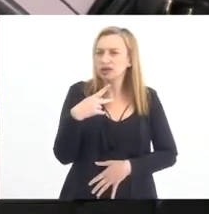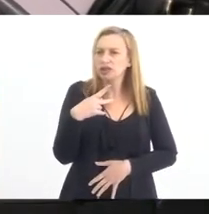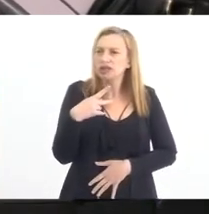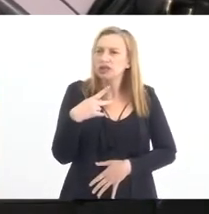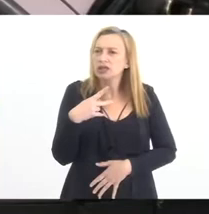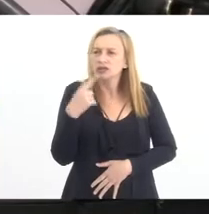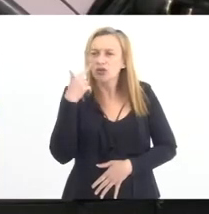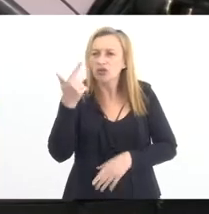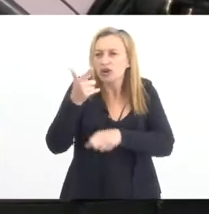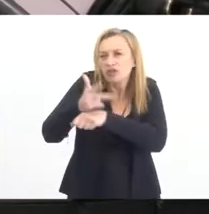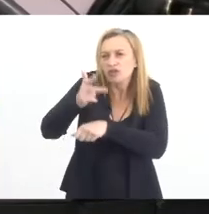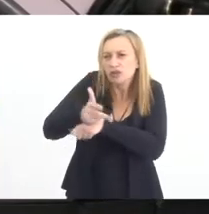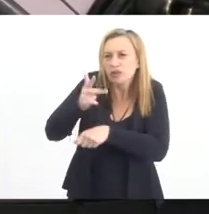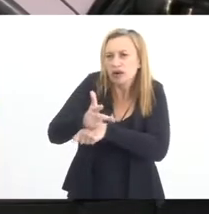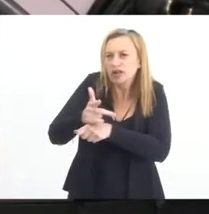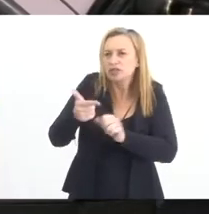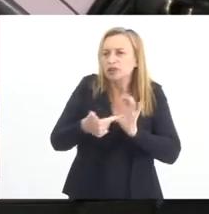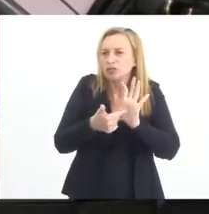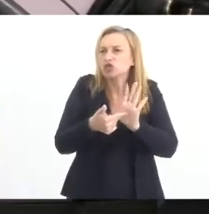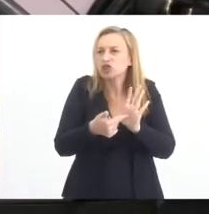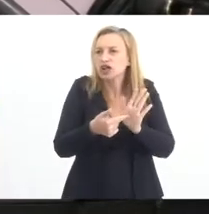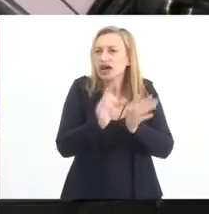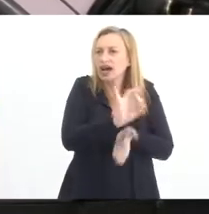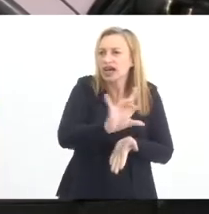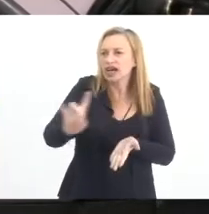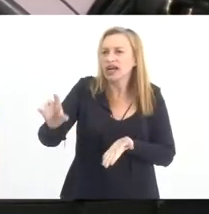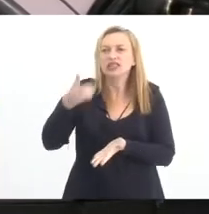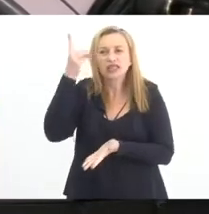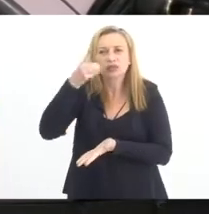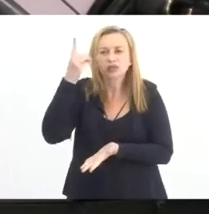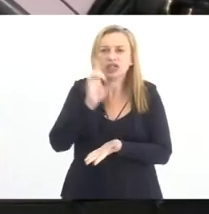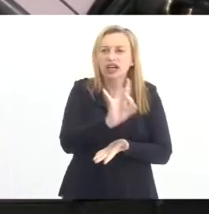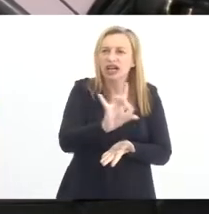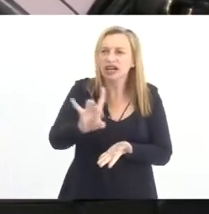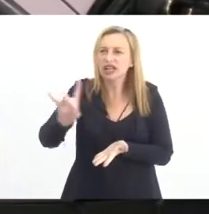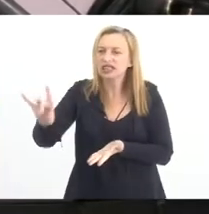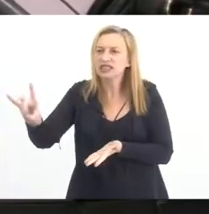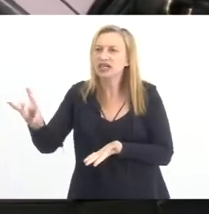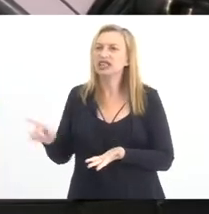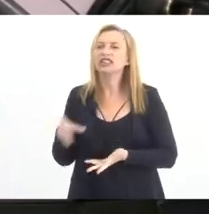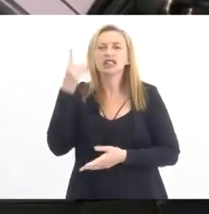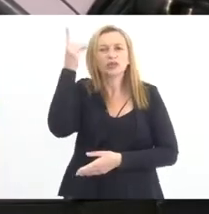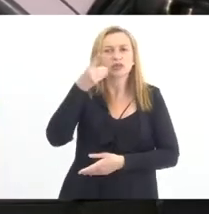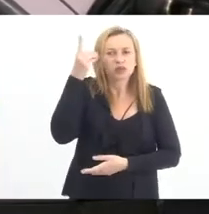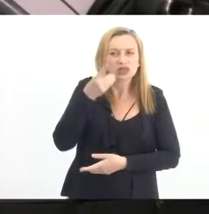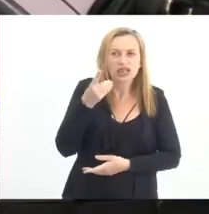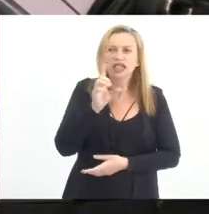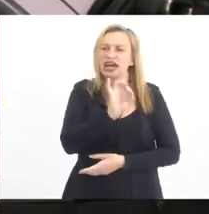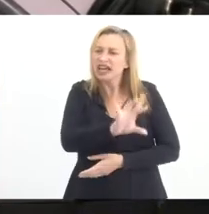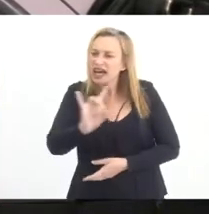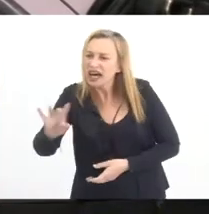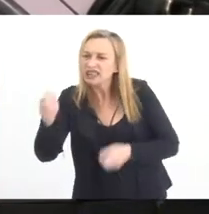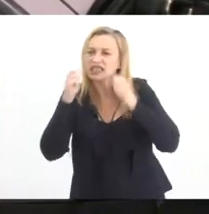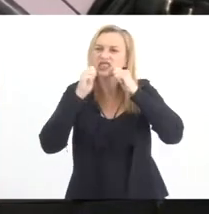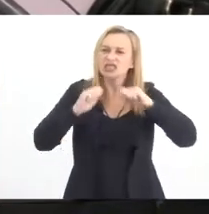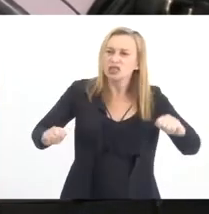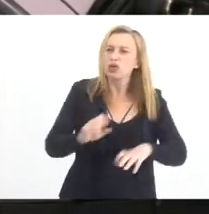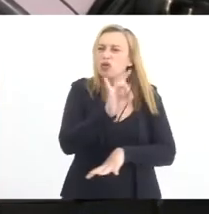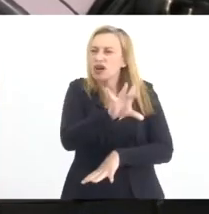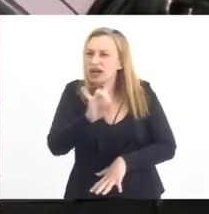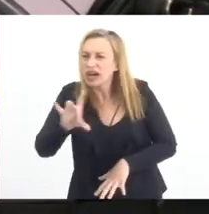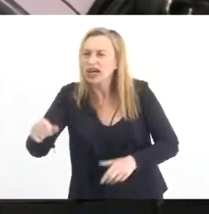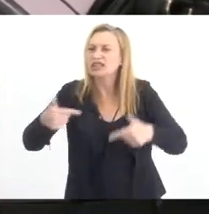a filmagem que foi feita lá para entregar a cada deputado, com cada fala de cada deputado, cada assessor, cada